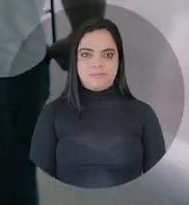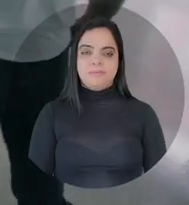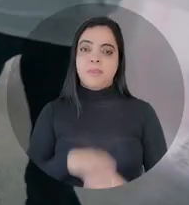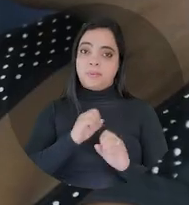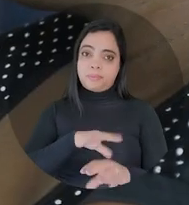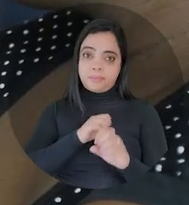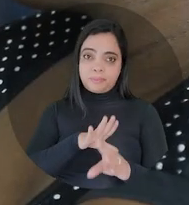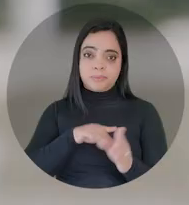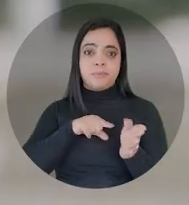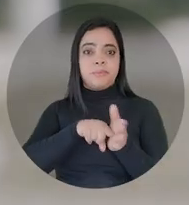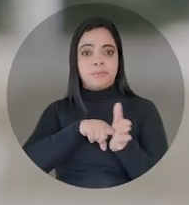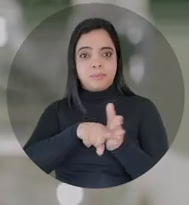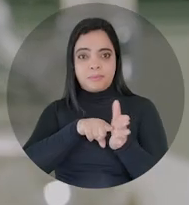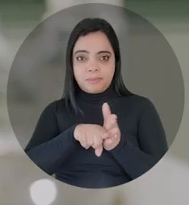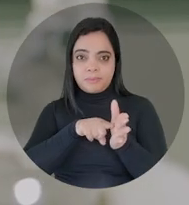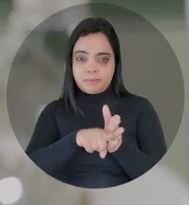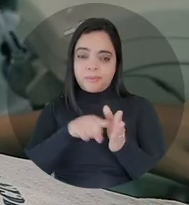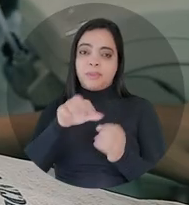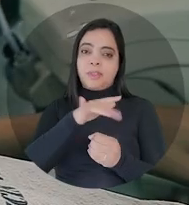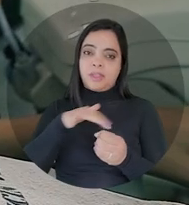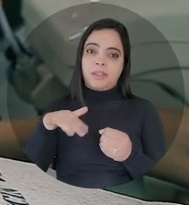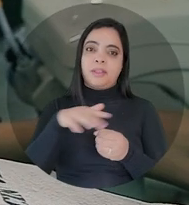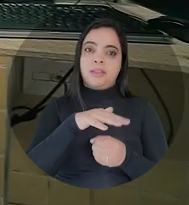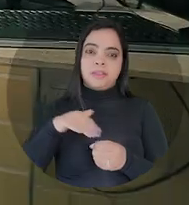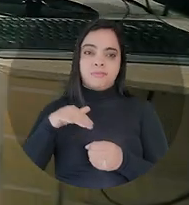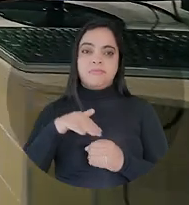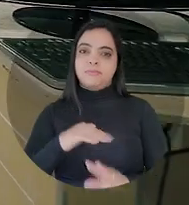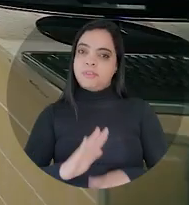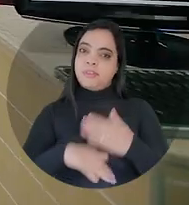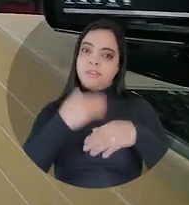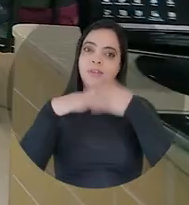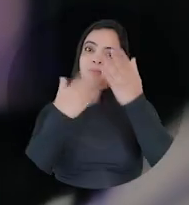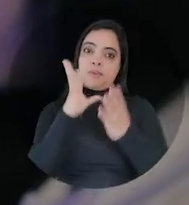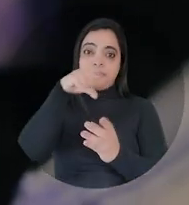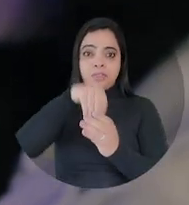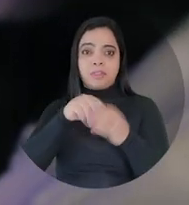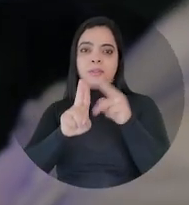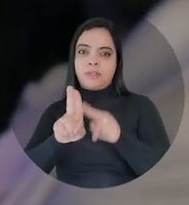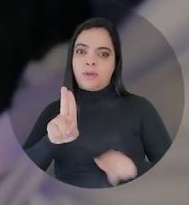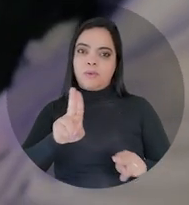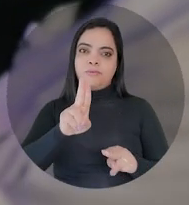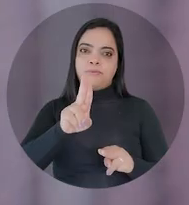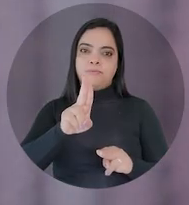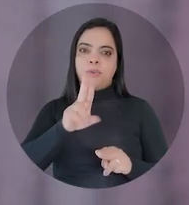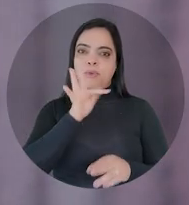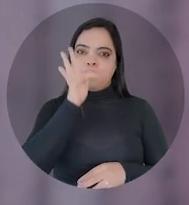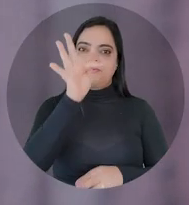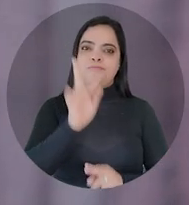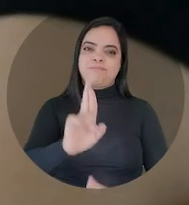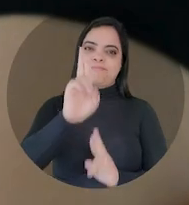Por meio do ensino, da pesquisa e da extensão, desenvolve-se aqui a esperança de um